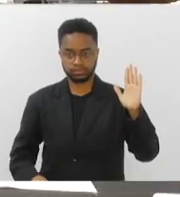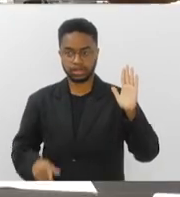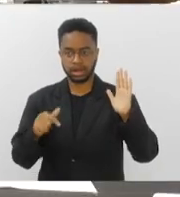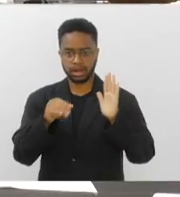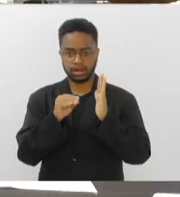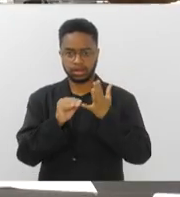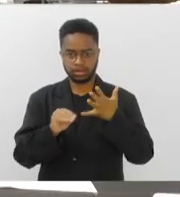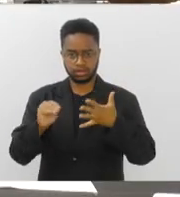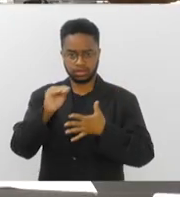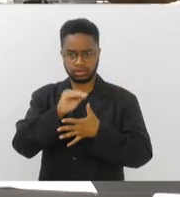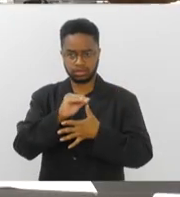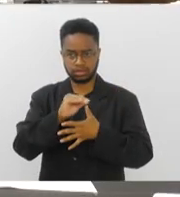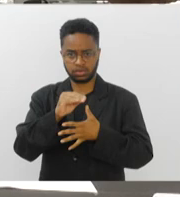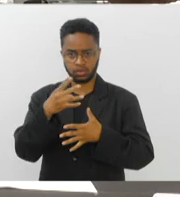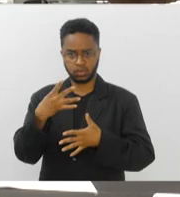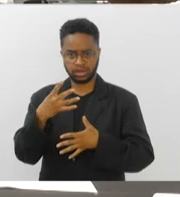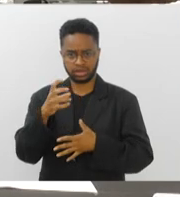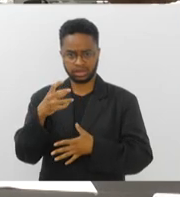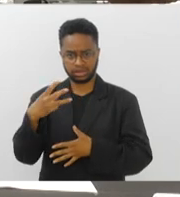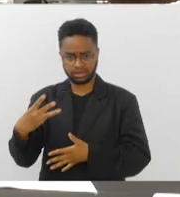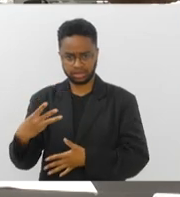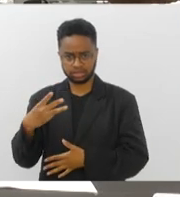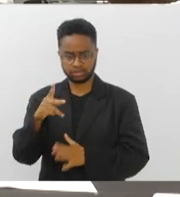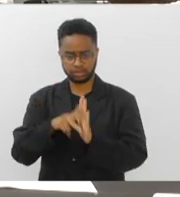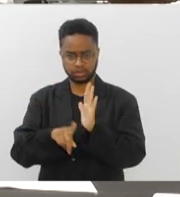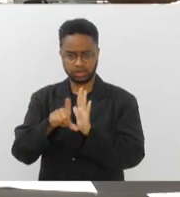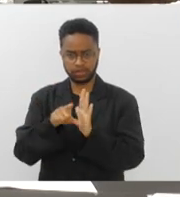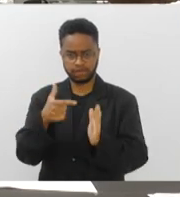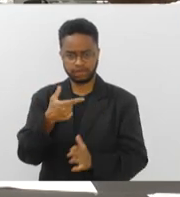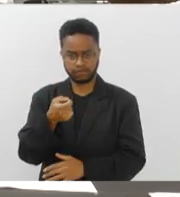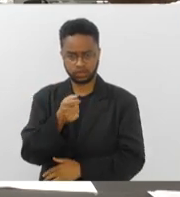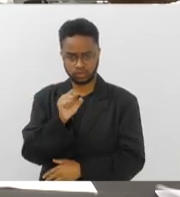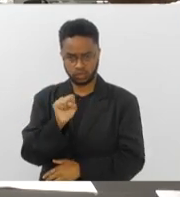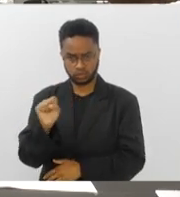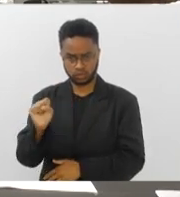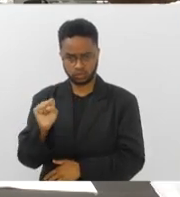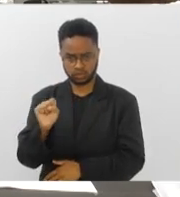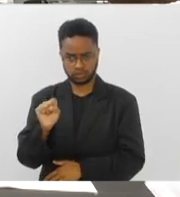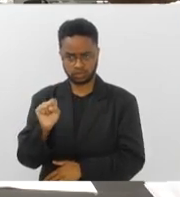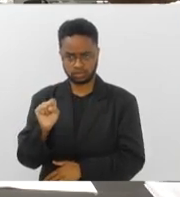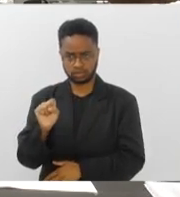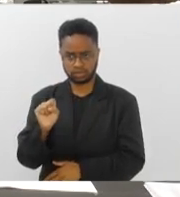de pauta do número 43, projeto de lei 288.